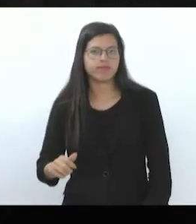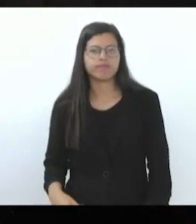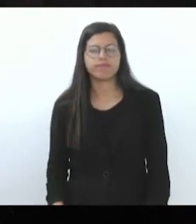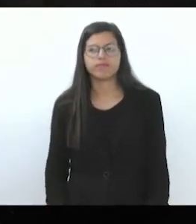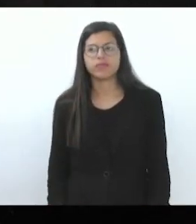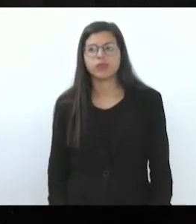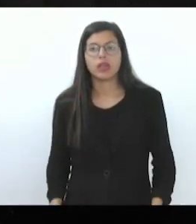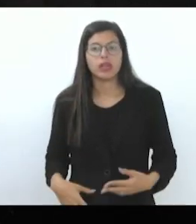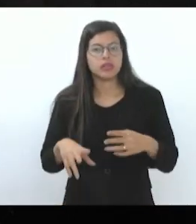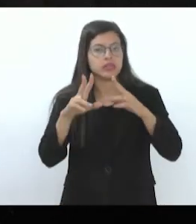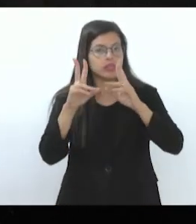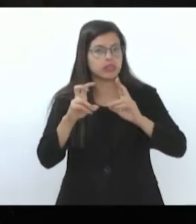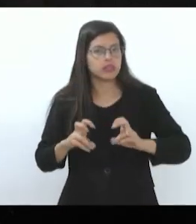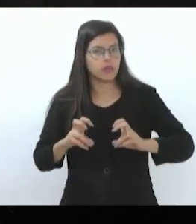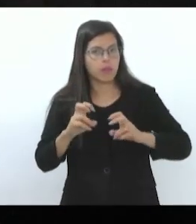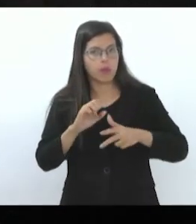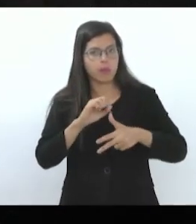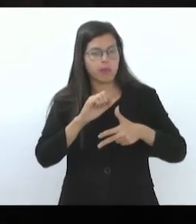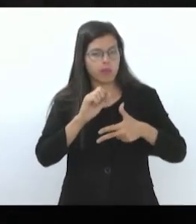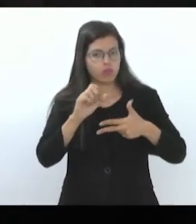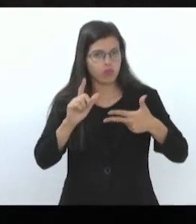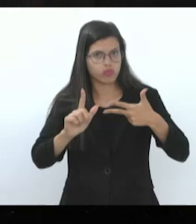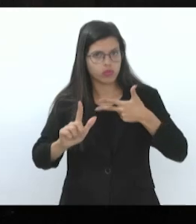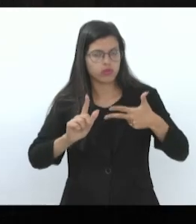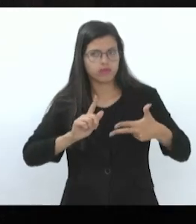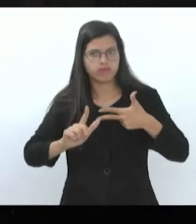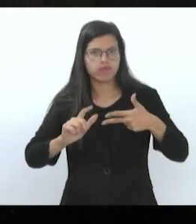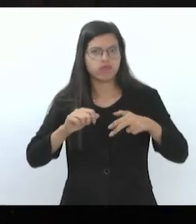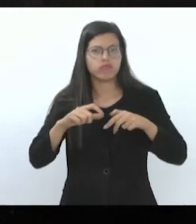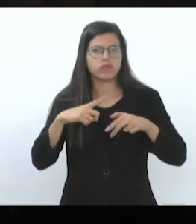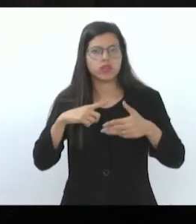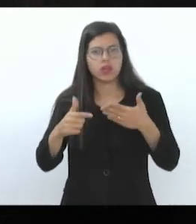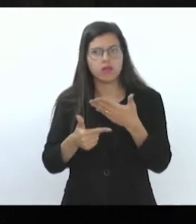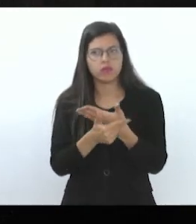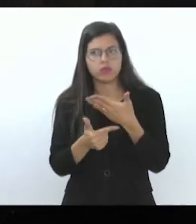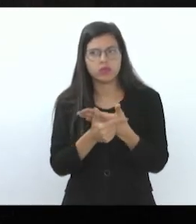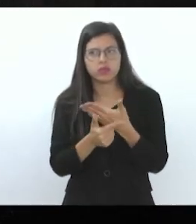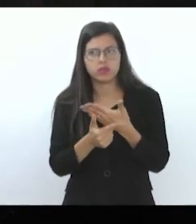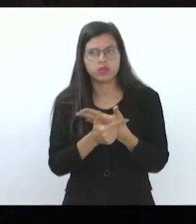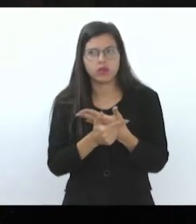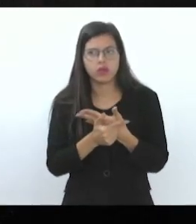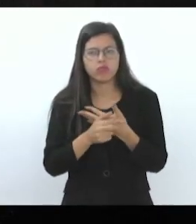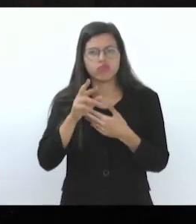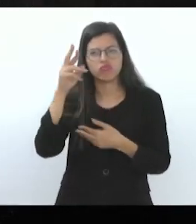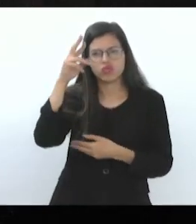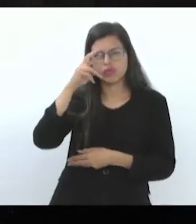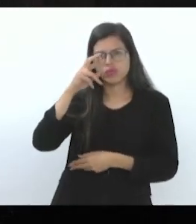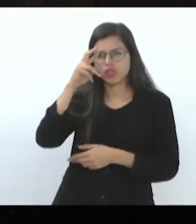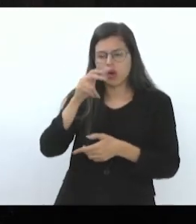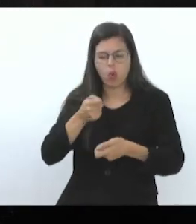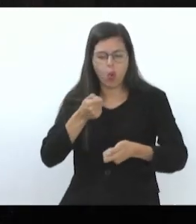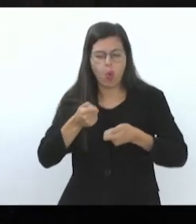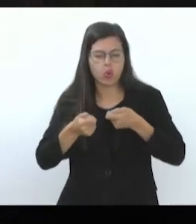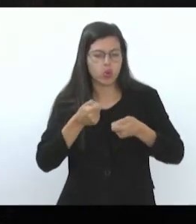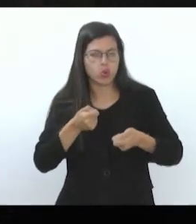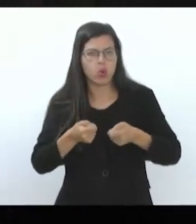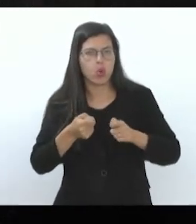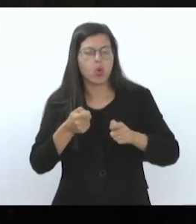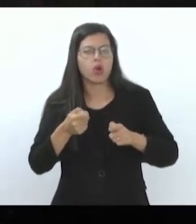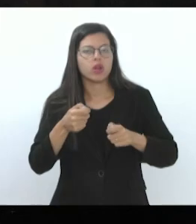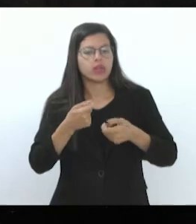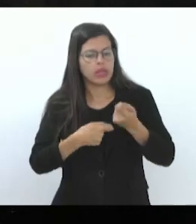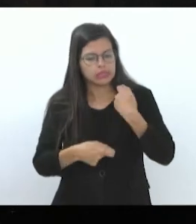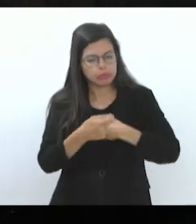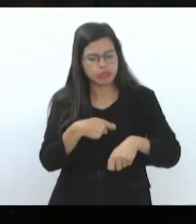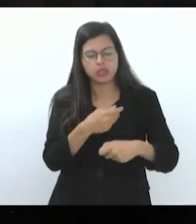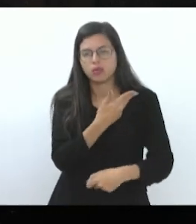Legislativo, que tem a função de fazer o controle externo da administração pública, tem que ficar em cima, porque